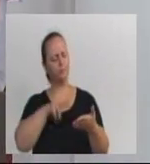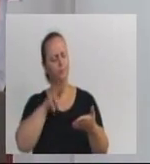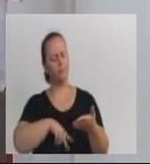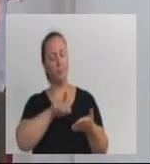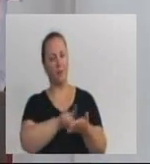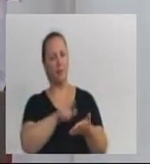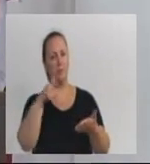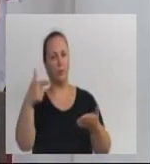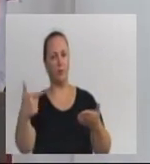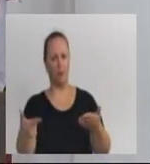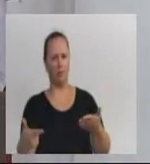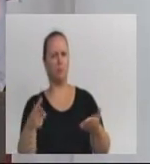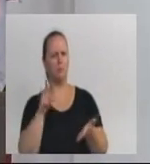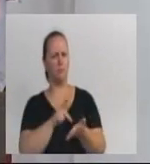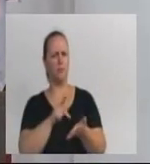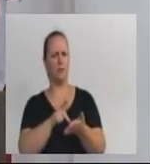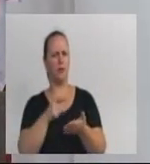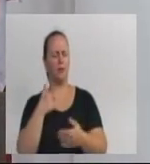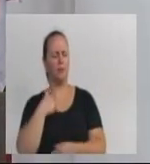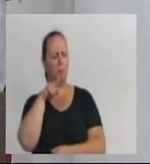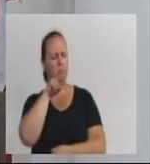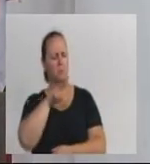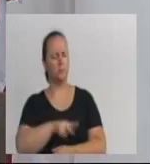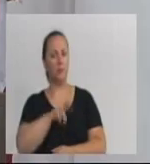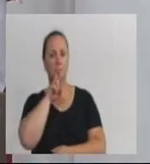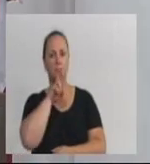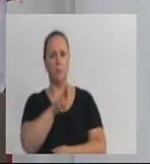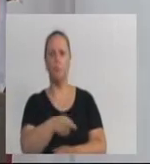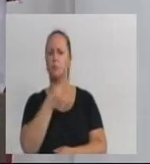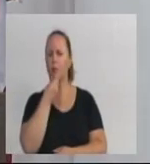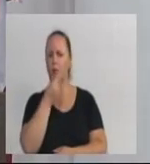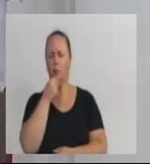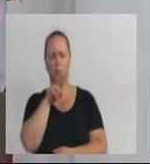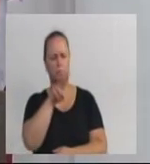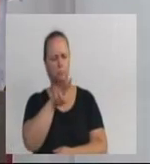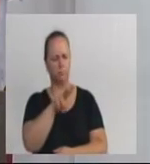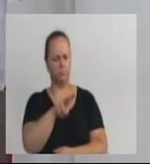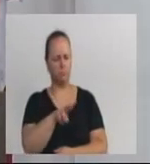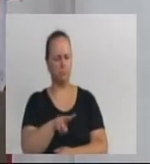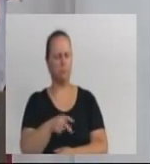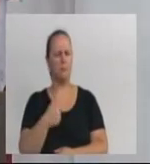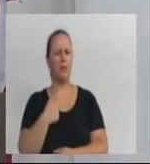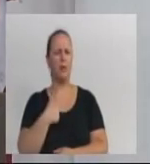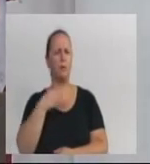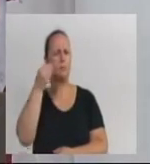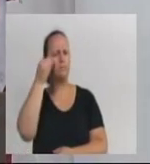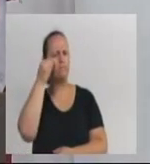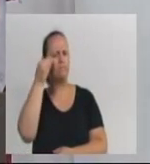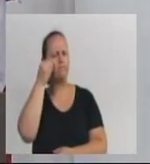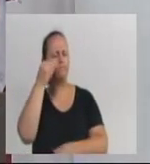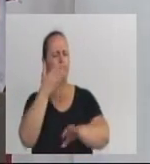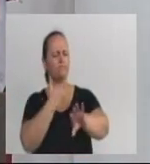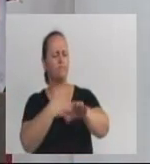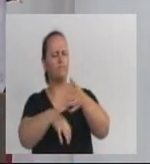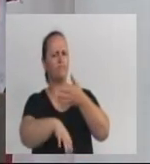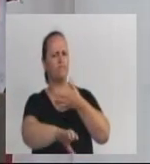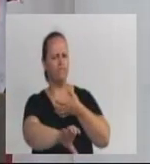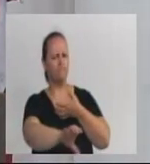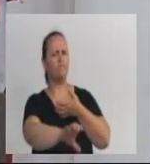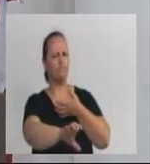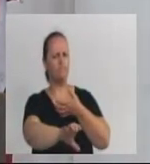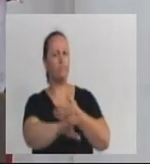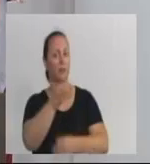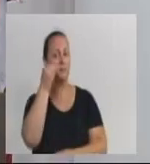Rodrigo Marchetti ao Jornal de Santa Catarina, a gente tentando se colocar na posição, vereador Zeca Bombeiro,